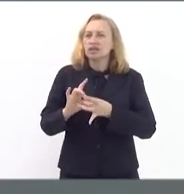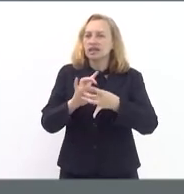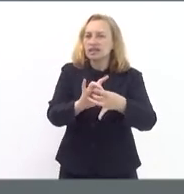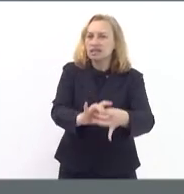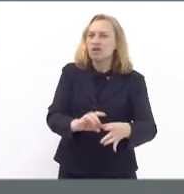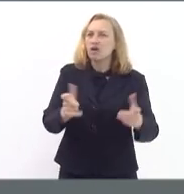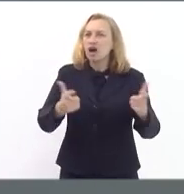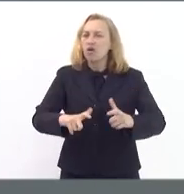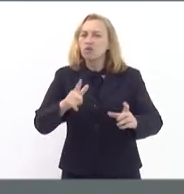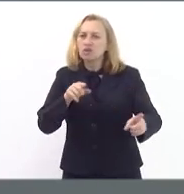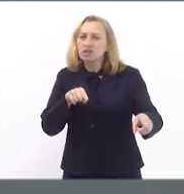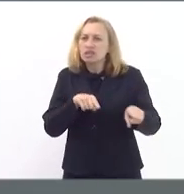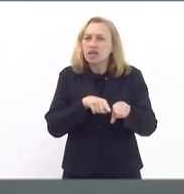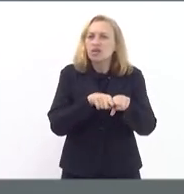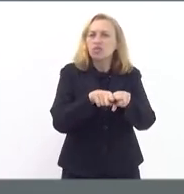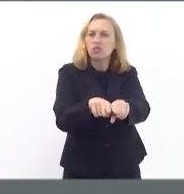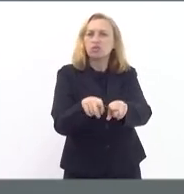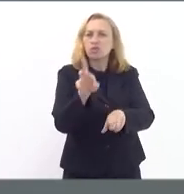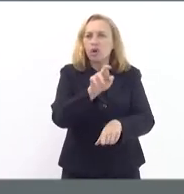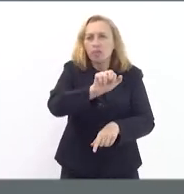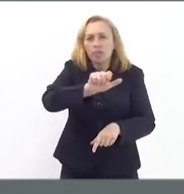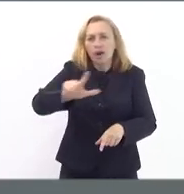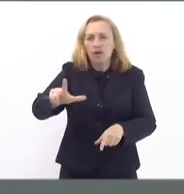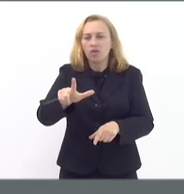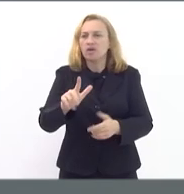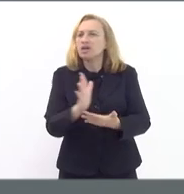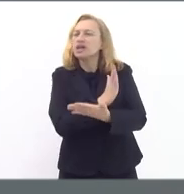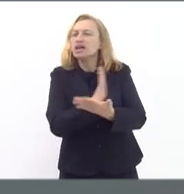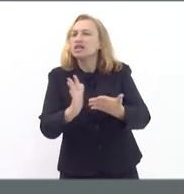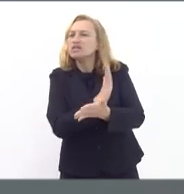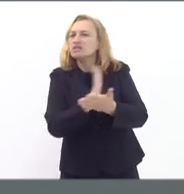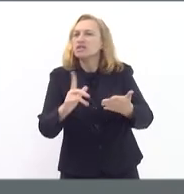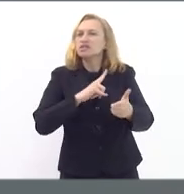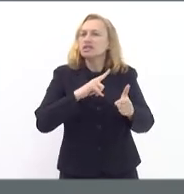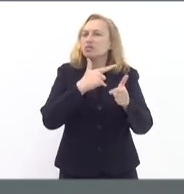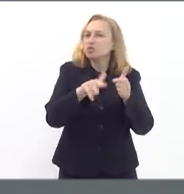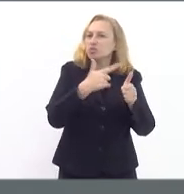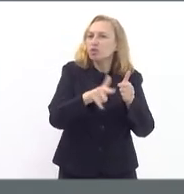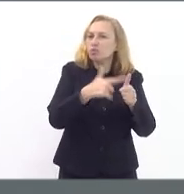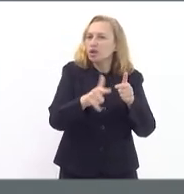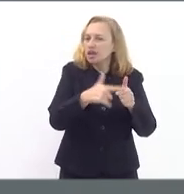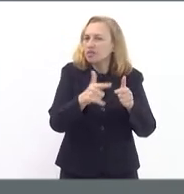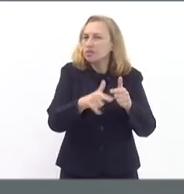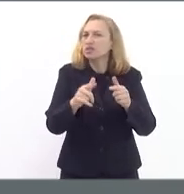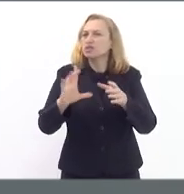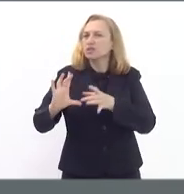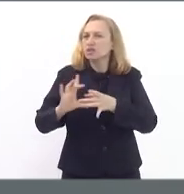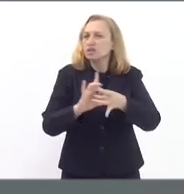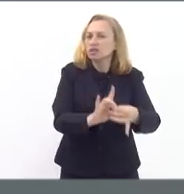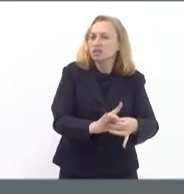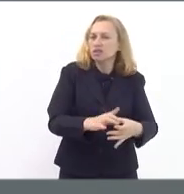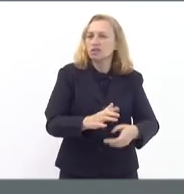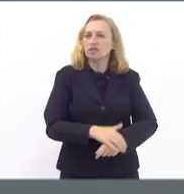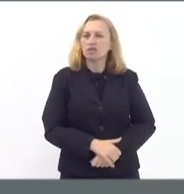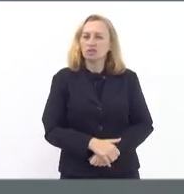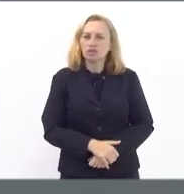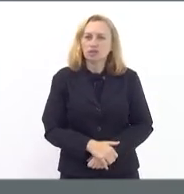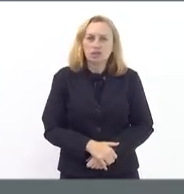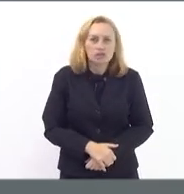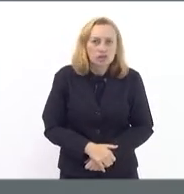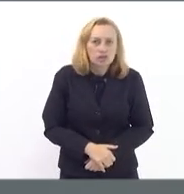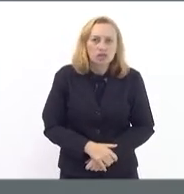onde jamais se encontram e às vezes nós temos problemas com essas conexões uma manifestação ramalde esse como houve